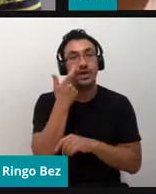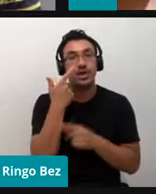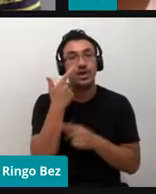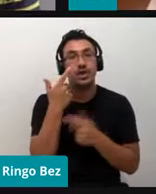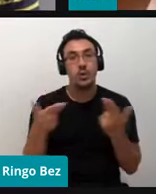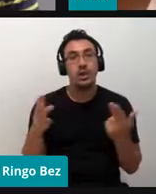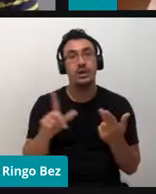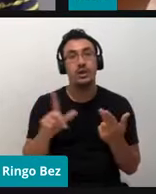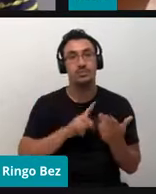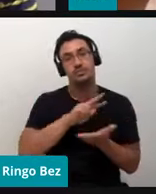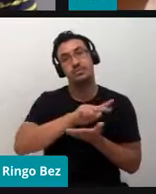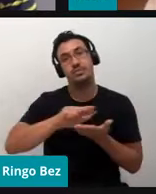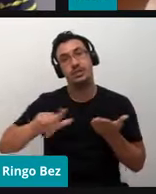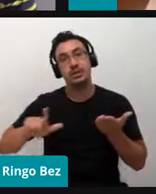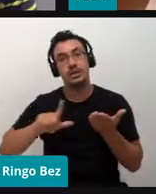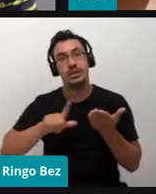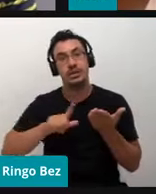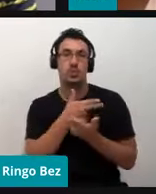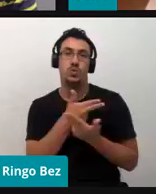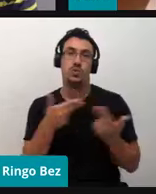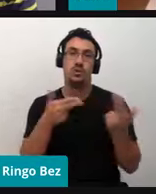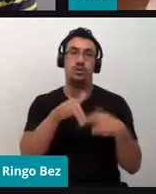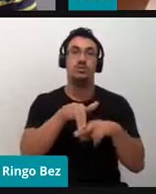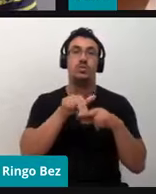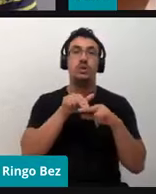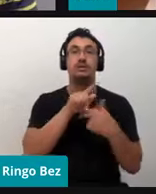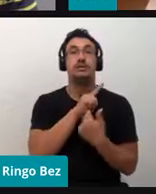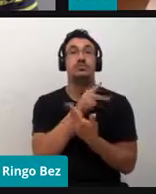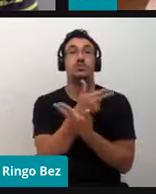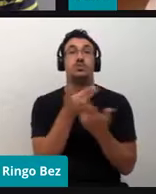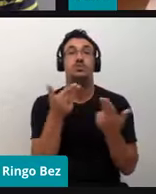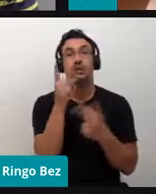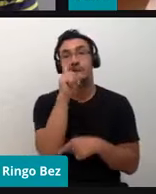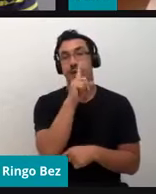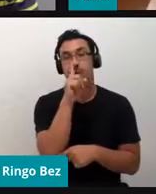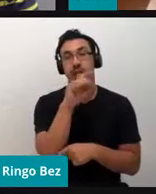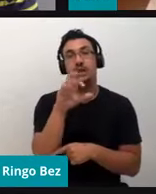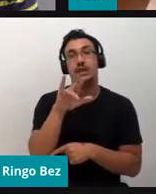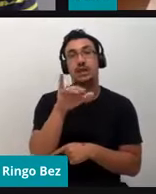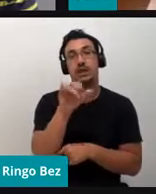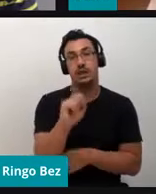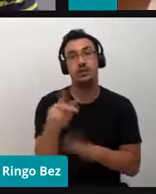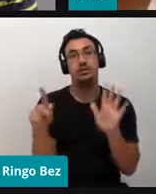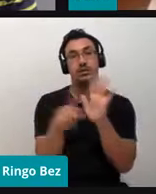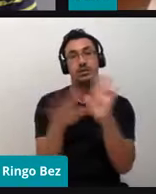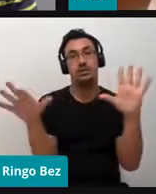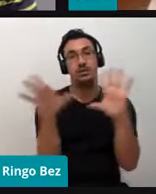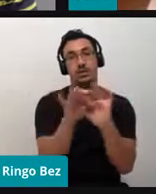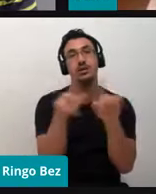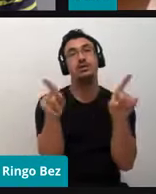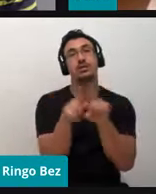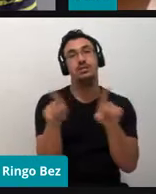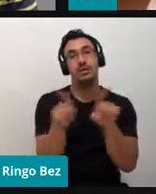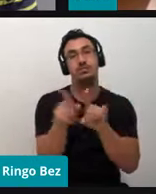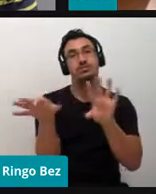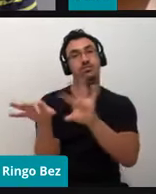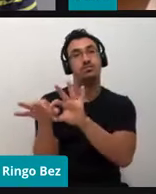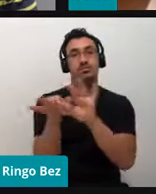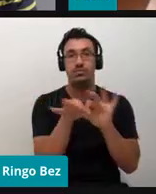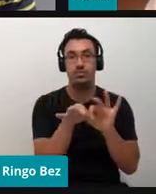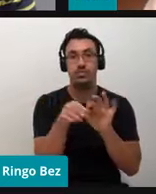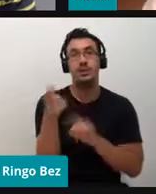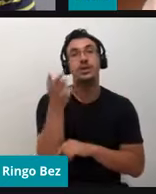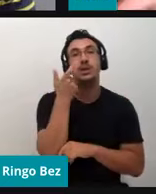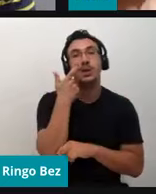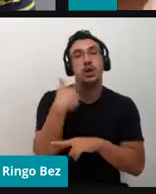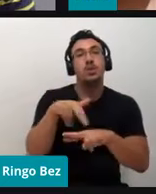são sistêmicas, porque as causas da crise são sistêmicas também, são interligadas. Então, com isso, eu